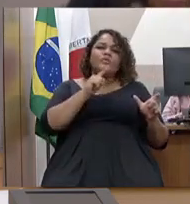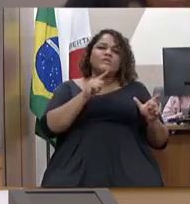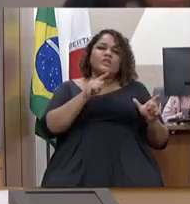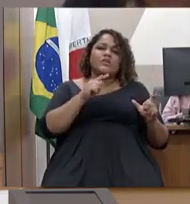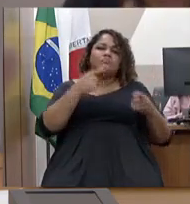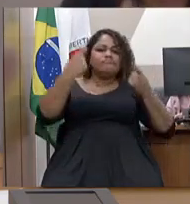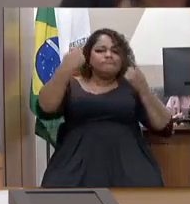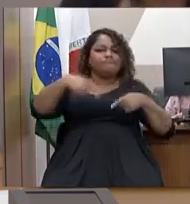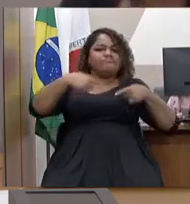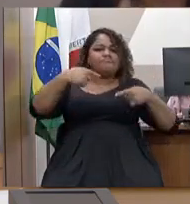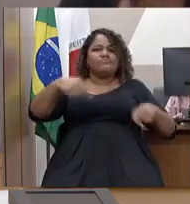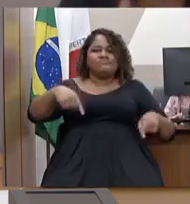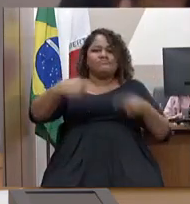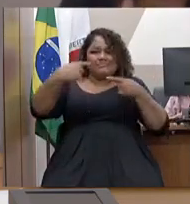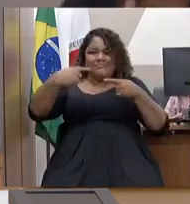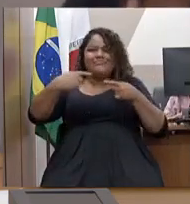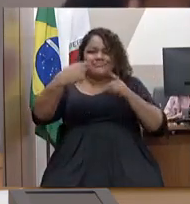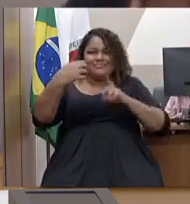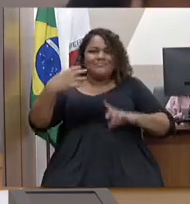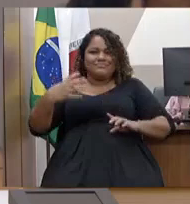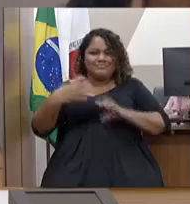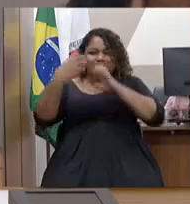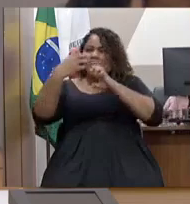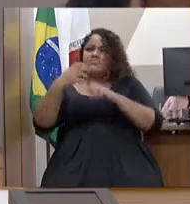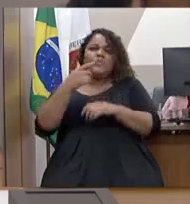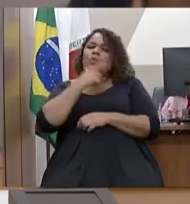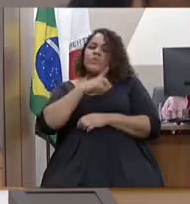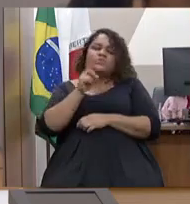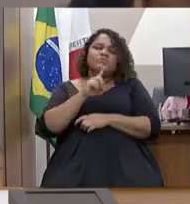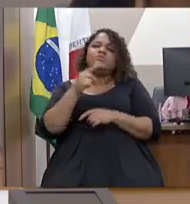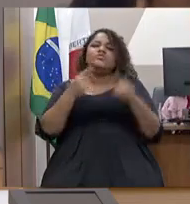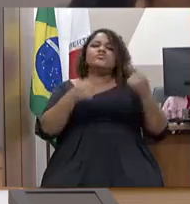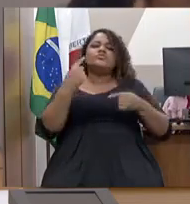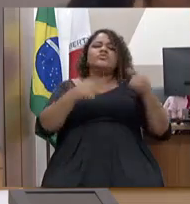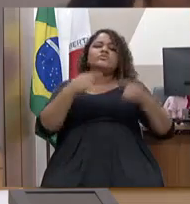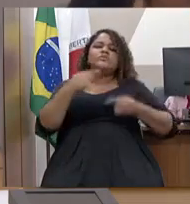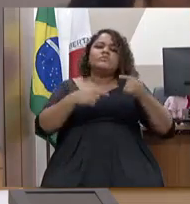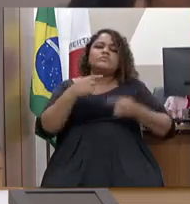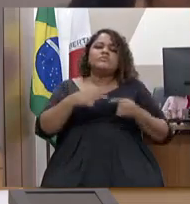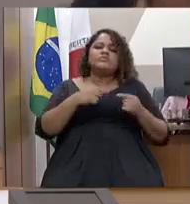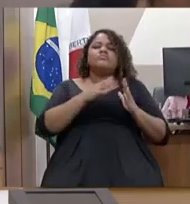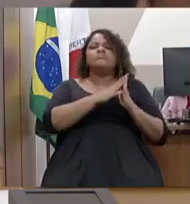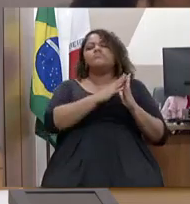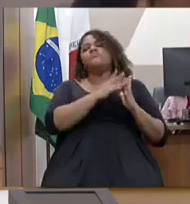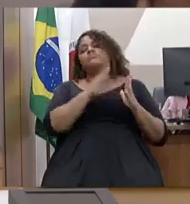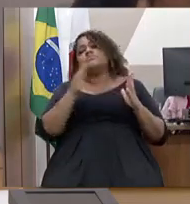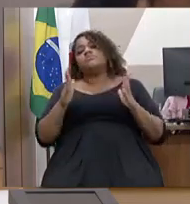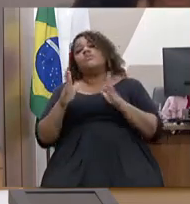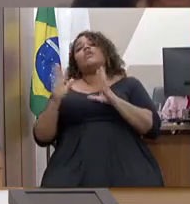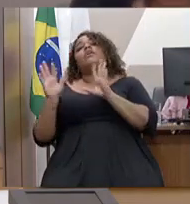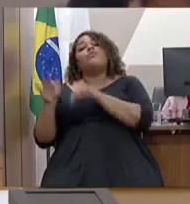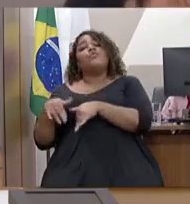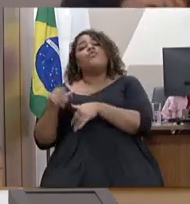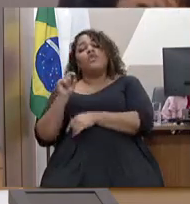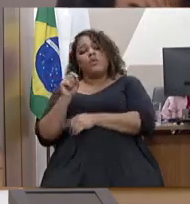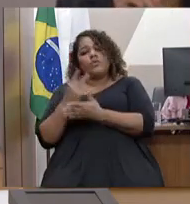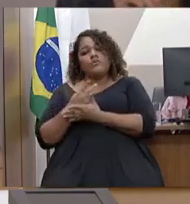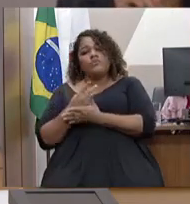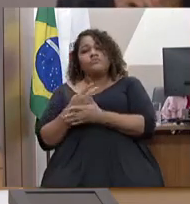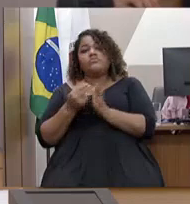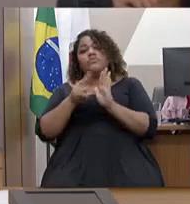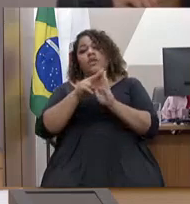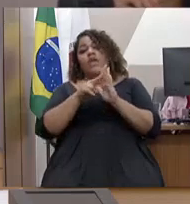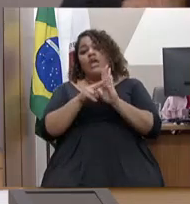e acabou teve umas muita discussão é um processo longo isso aí e tudo no final das contas é essa tal dessa